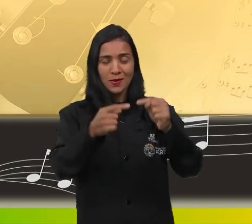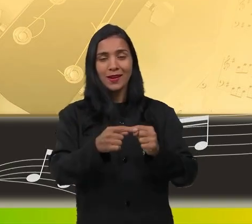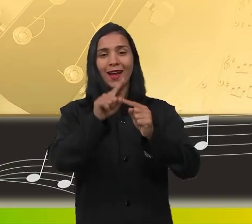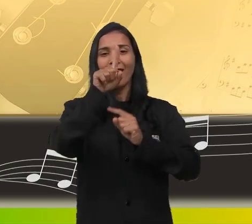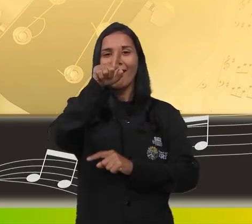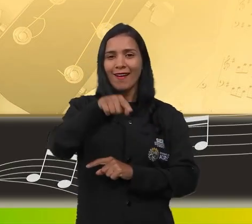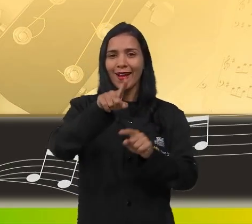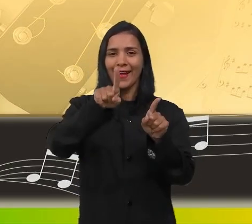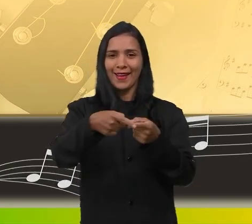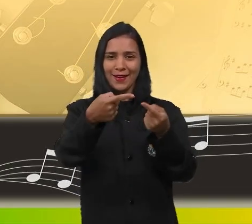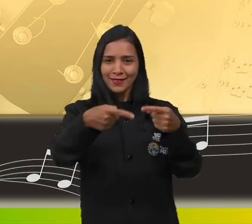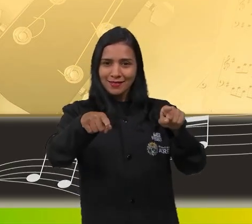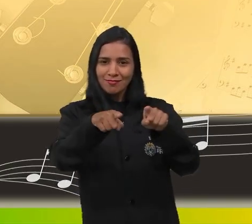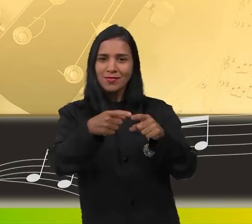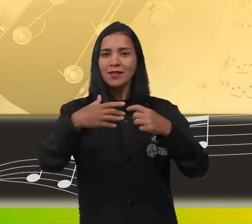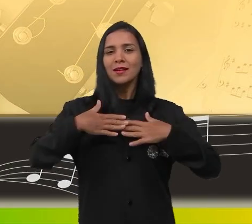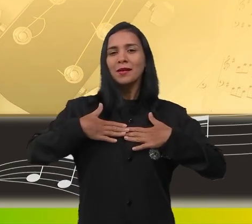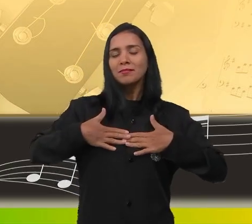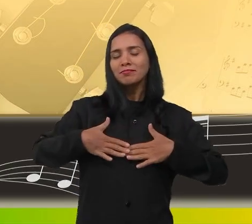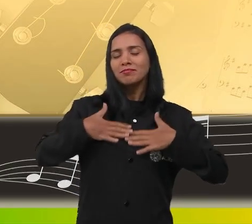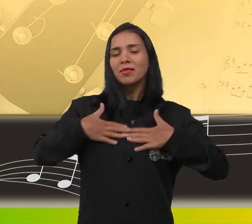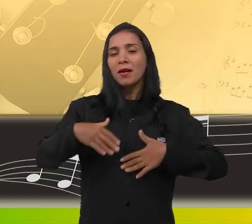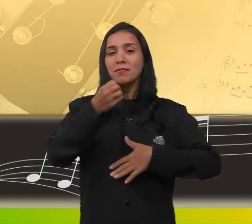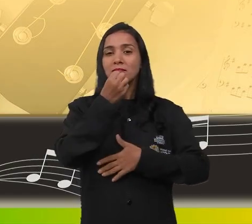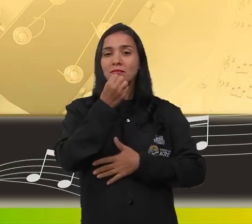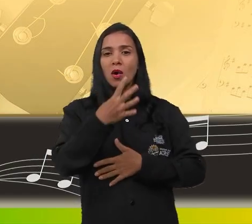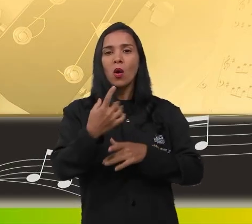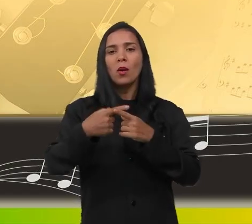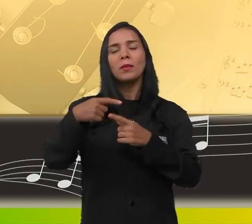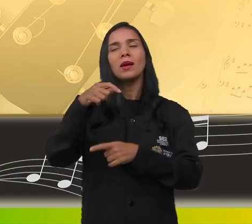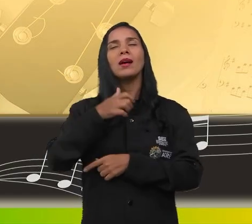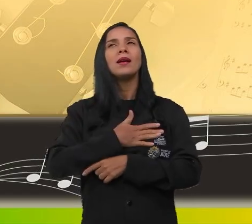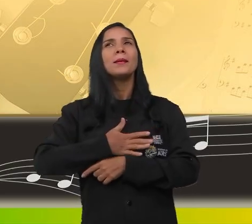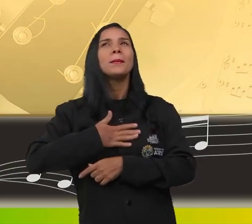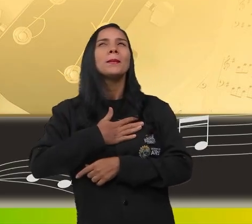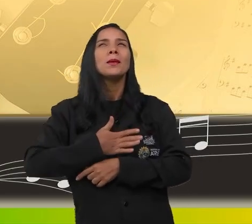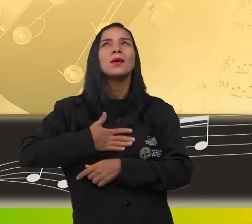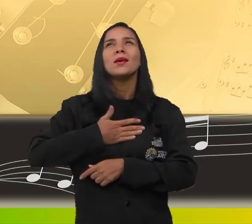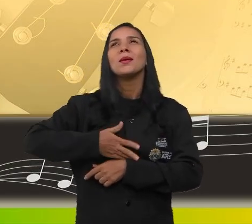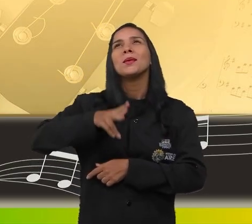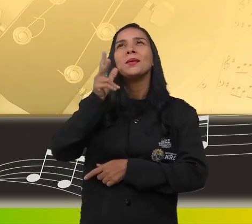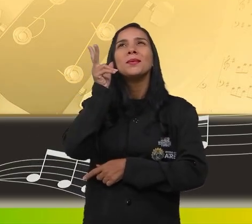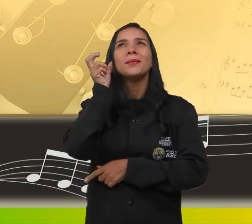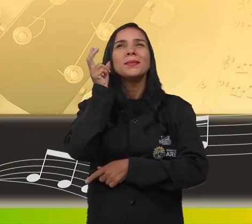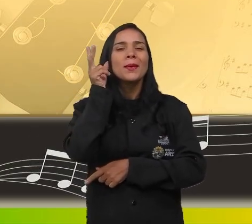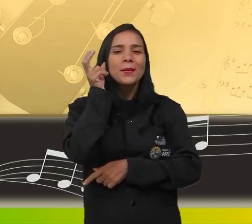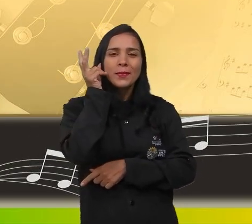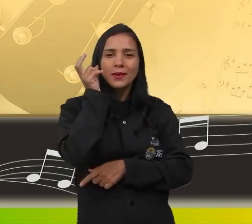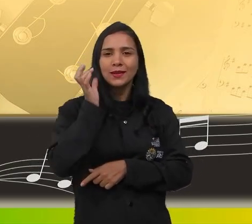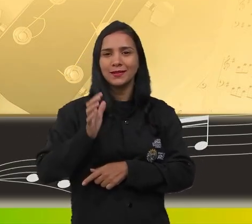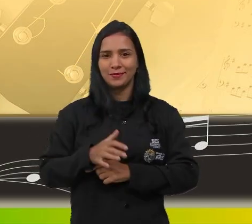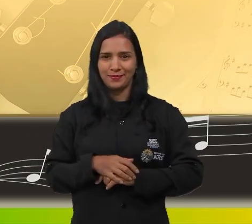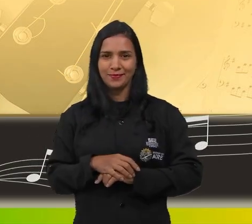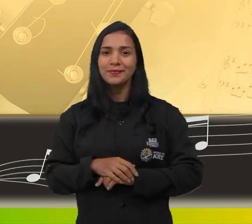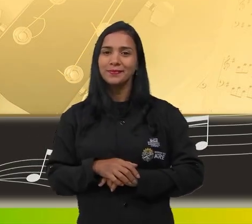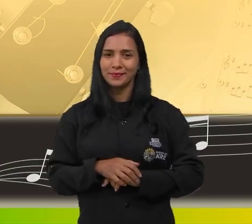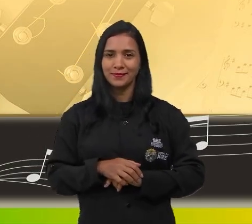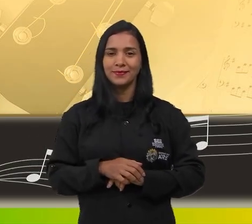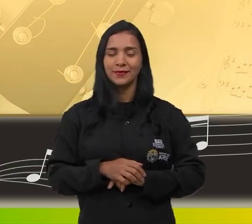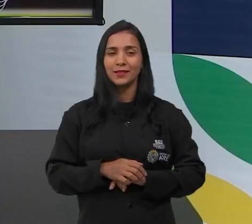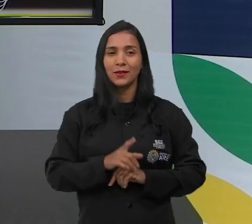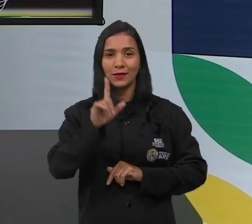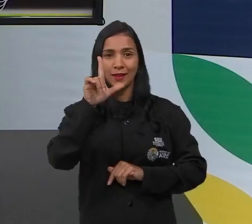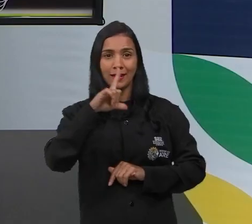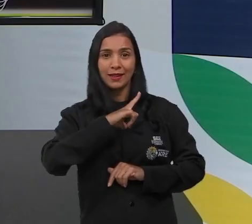forma agradável, harmoniosa, melhor será a música. Então, a gente está falando aí de harmonia. no sentido de que